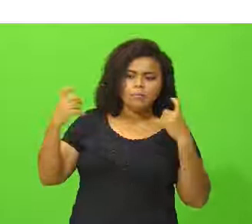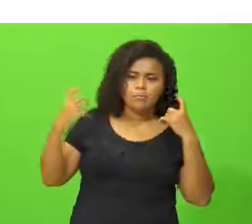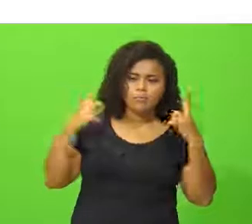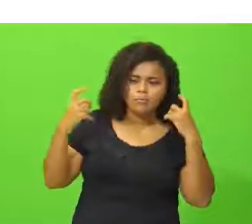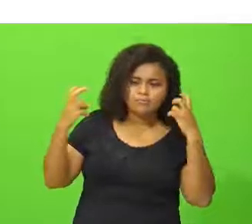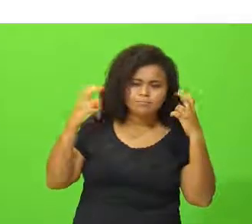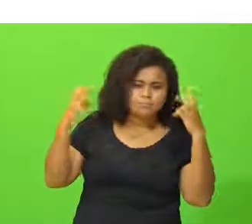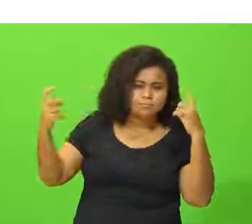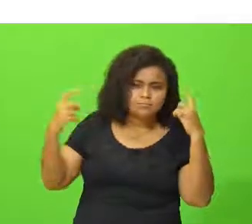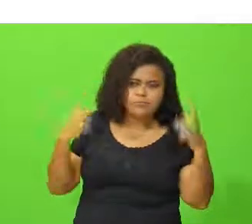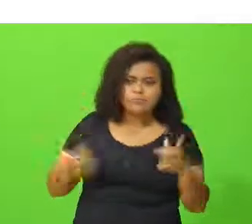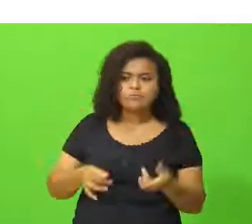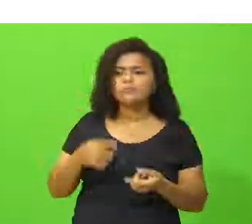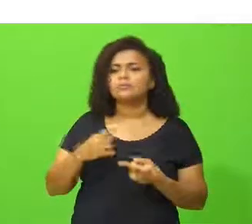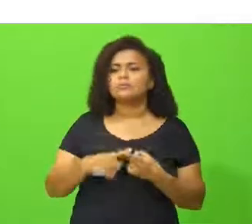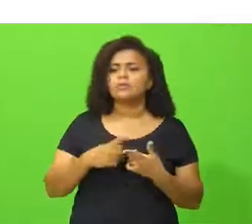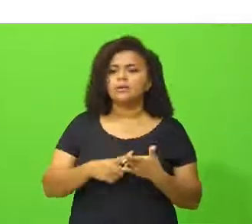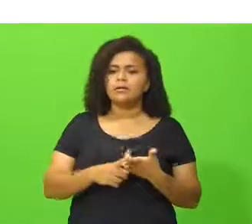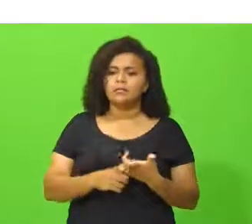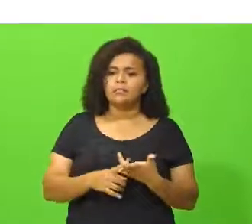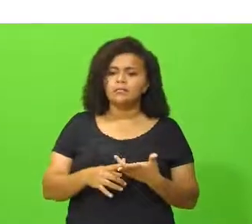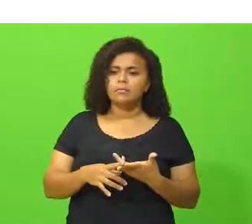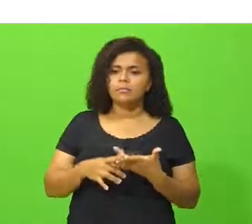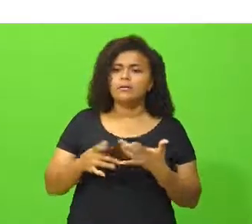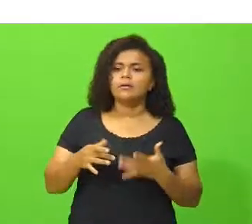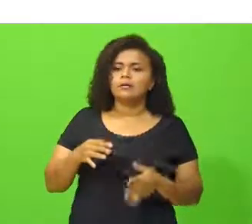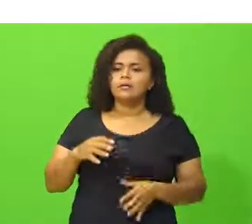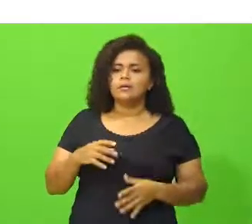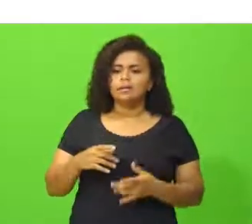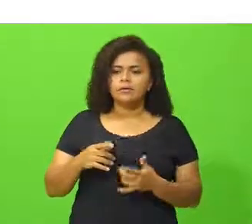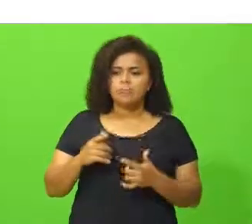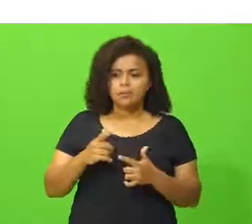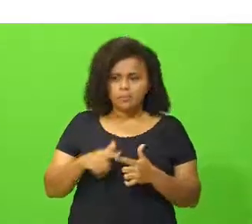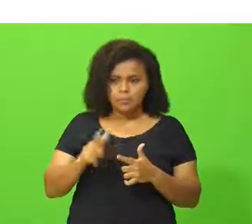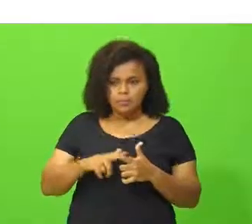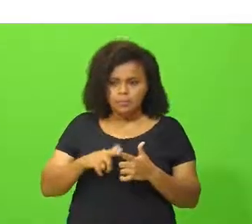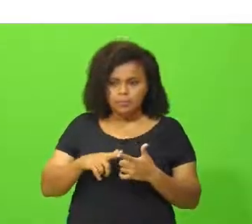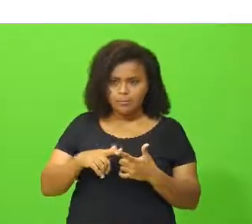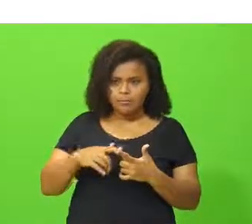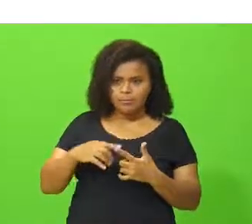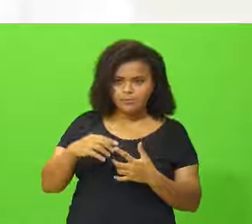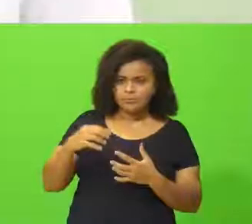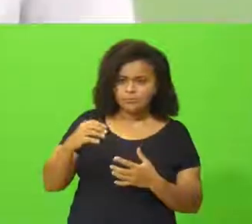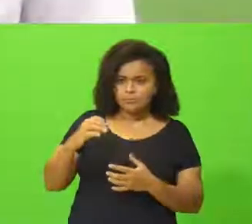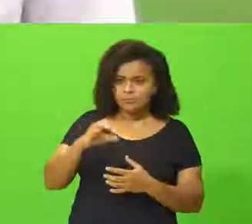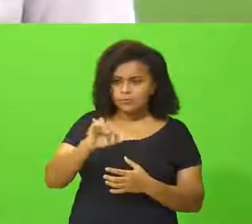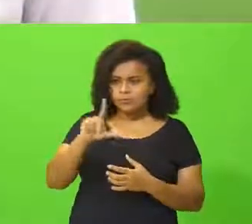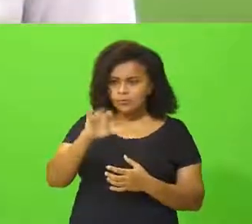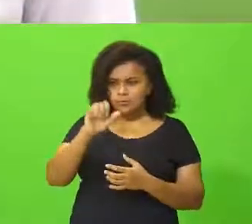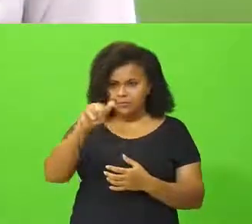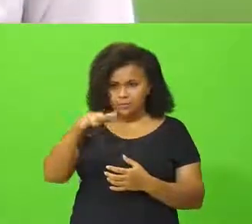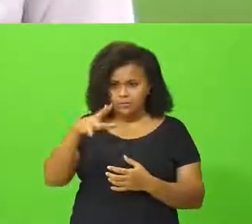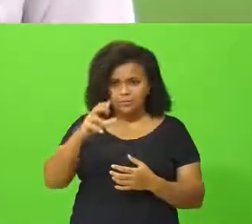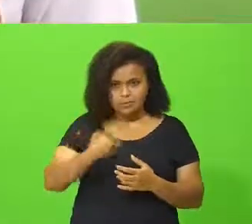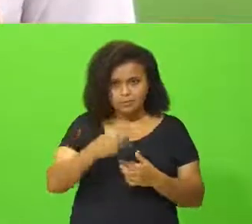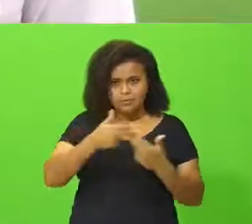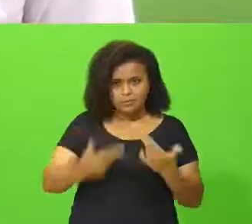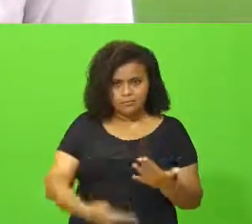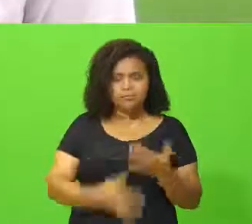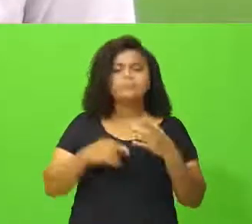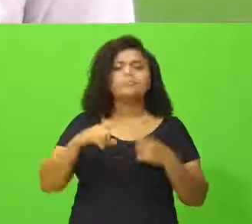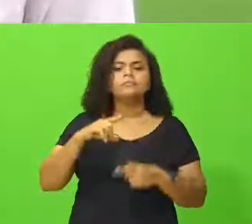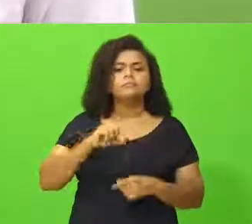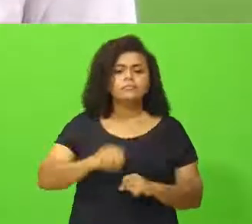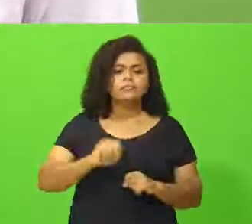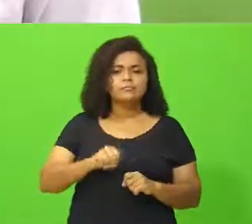das secas e alteração também no sentido contrário, que seria no período das chuvas. Todas essas consequências, se nós analisarmos